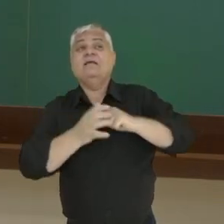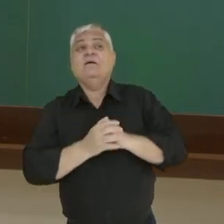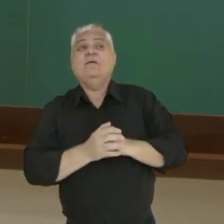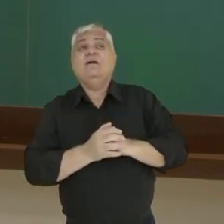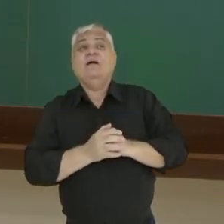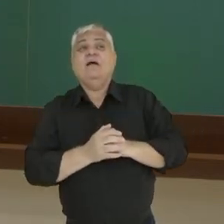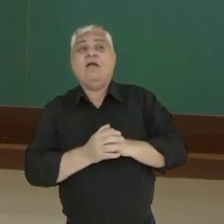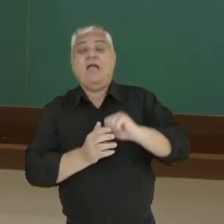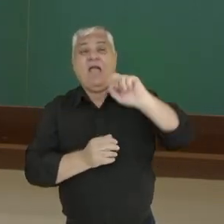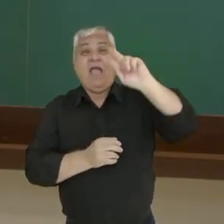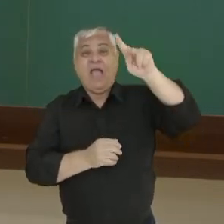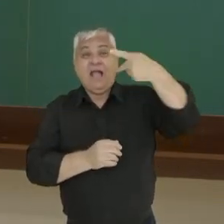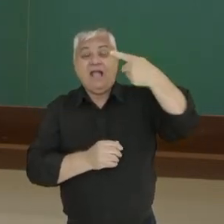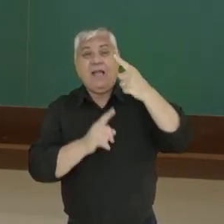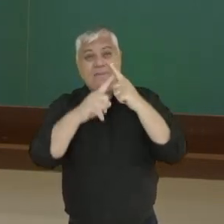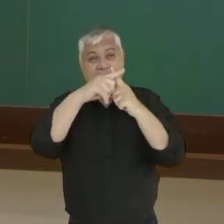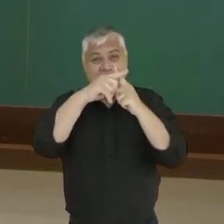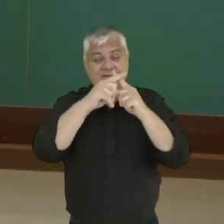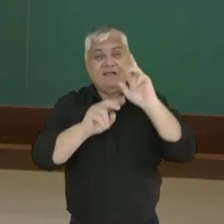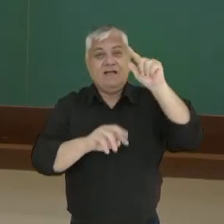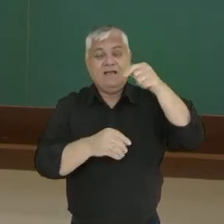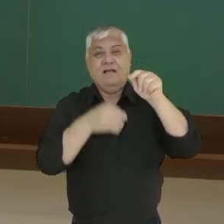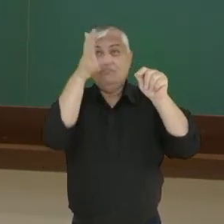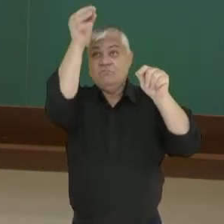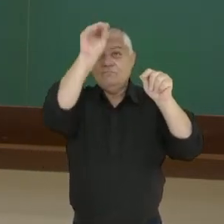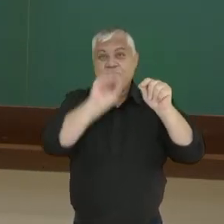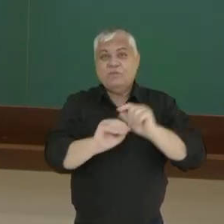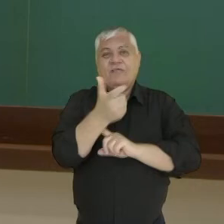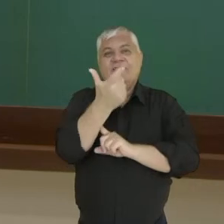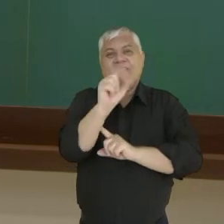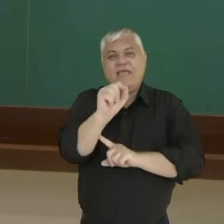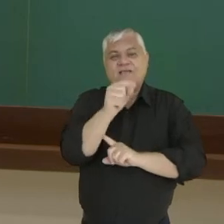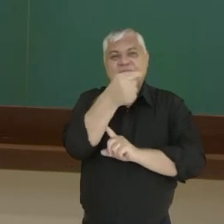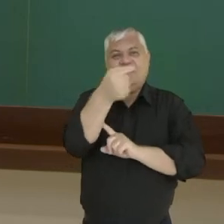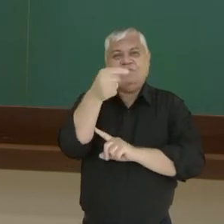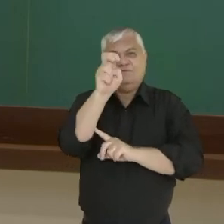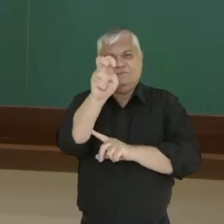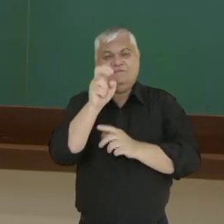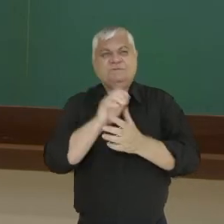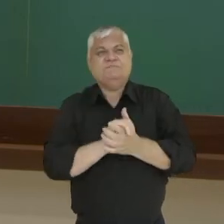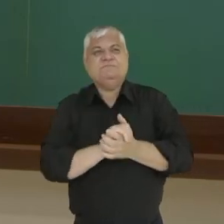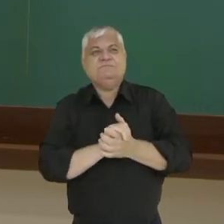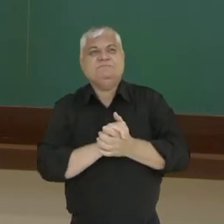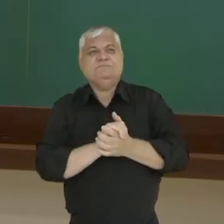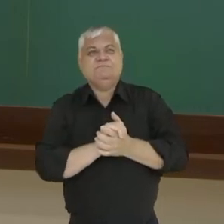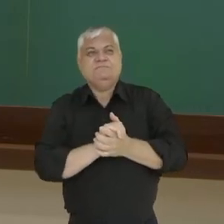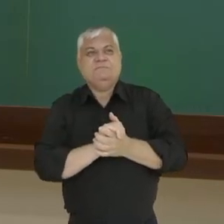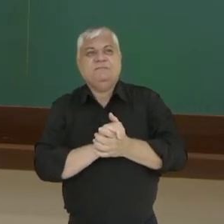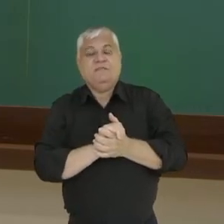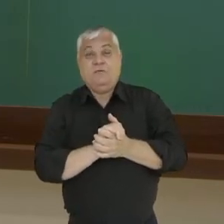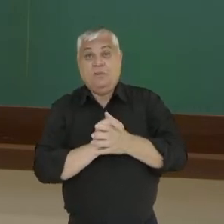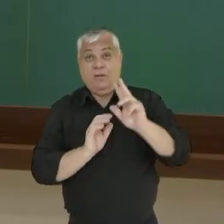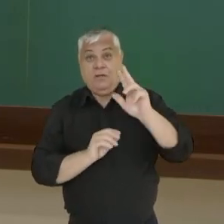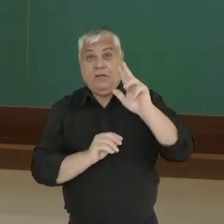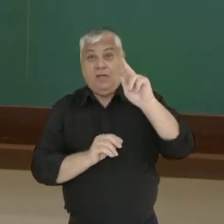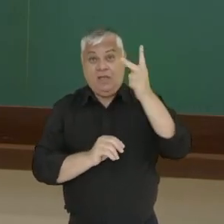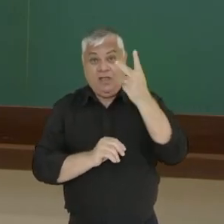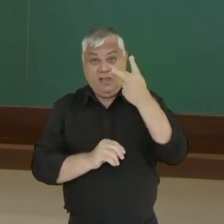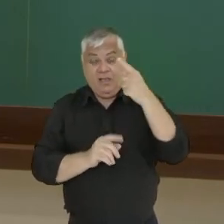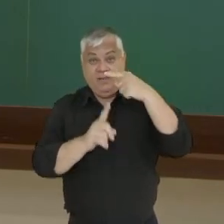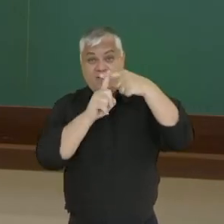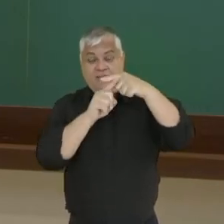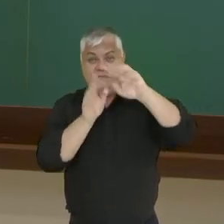no lugar do meu H, eu coloco o 10 na -5. Então, aqui eu tenho, pessoal, base